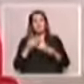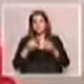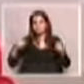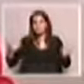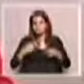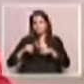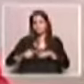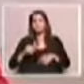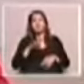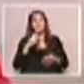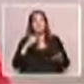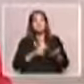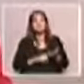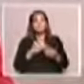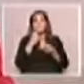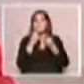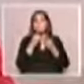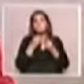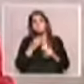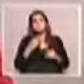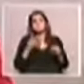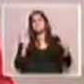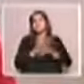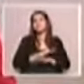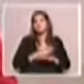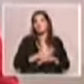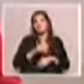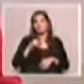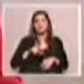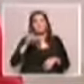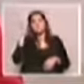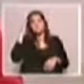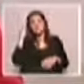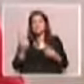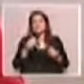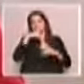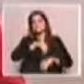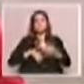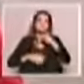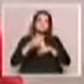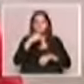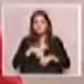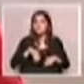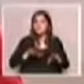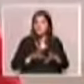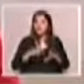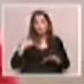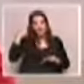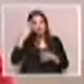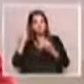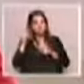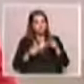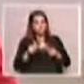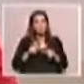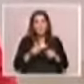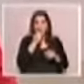sei o quê. Mas, de facto, tem um sabor mais discreto e, portanto, também é mais fácil de ter. É neutro, é acaba mais por ser assim. Mas ainda acho que ainda há muita gente que acaba